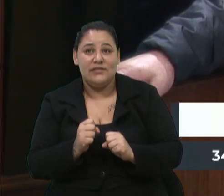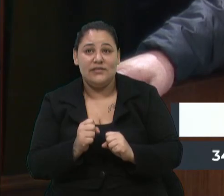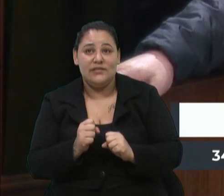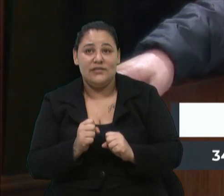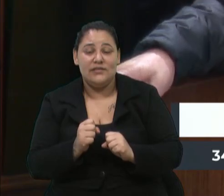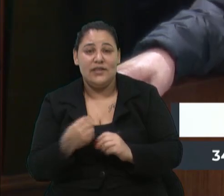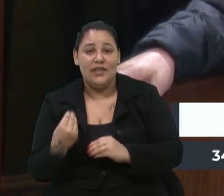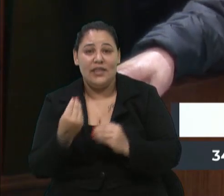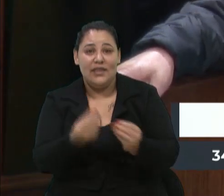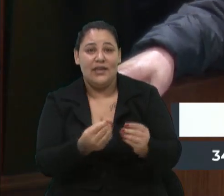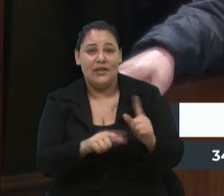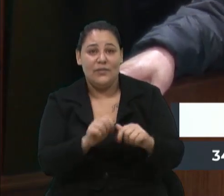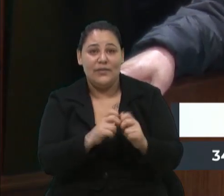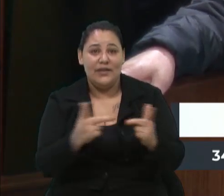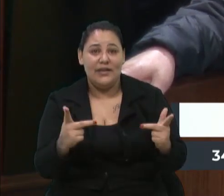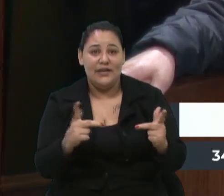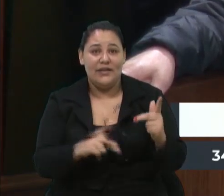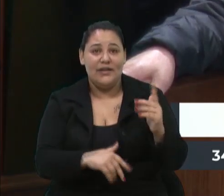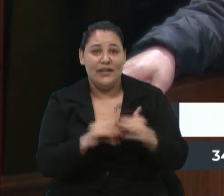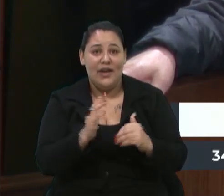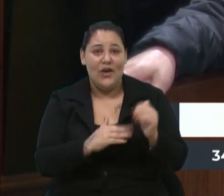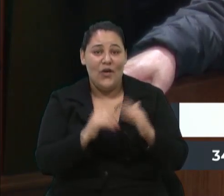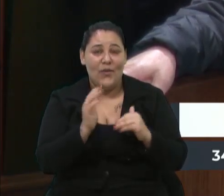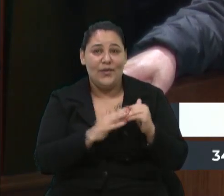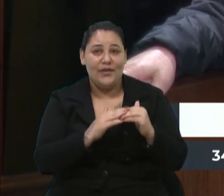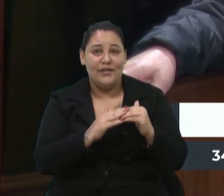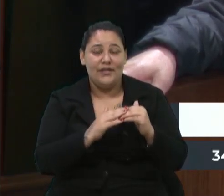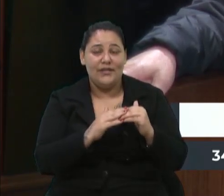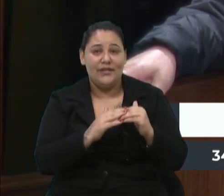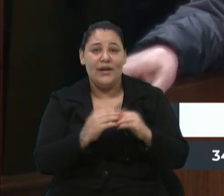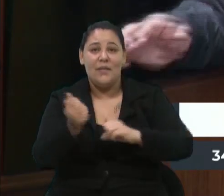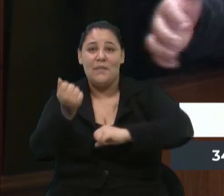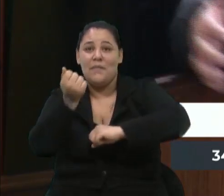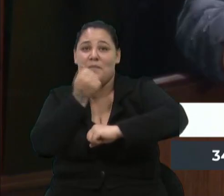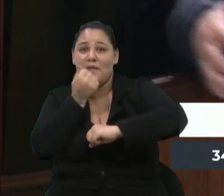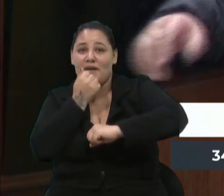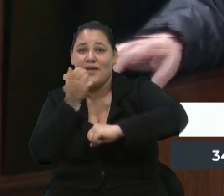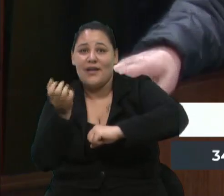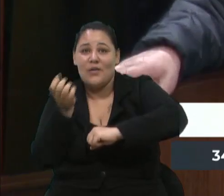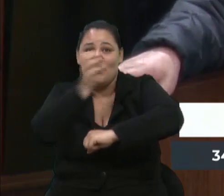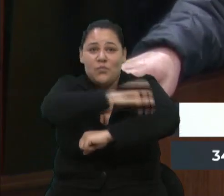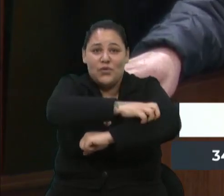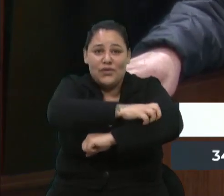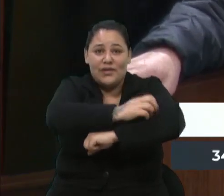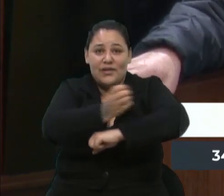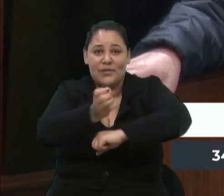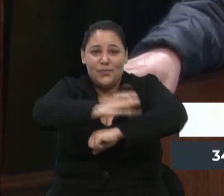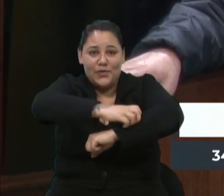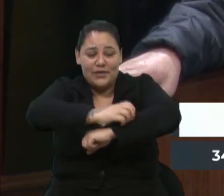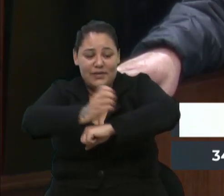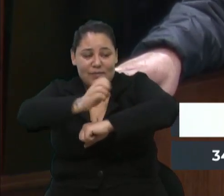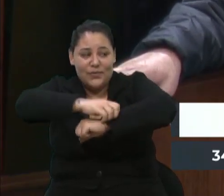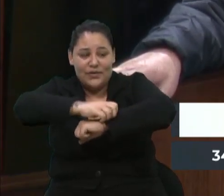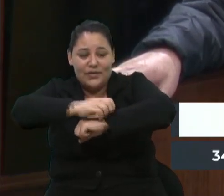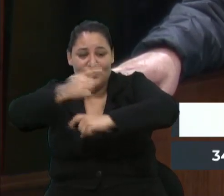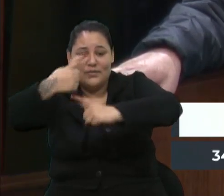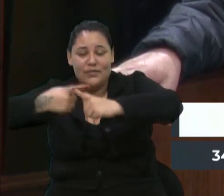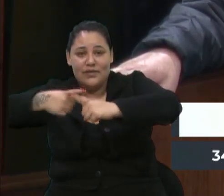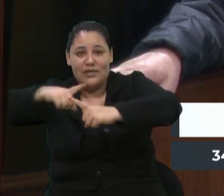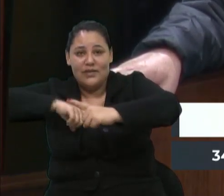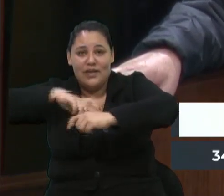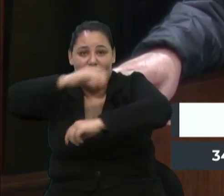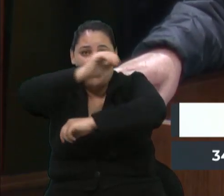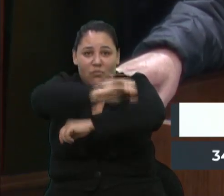o material, a gente repõe as pedras. Porque ali está num buraco. Ali está num buraco. Então,